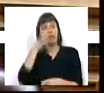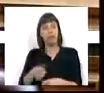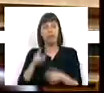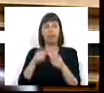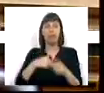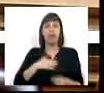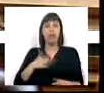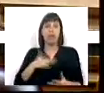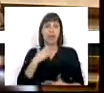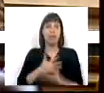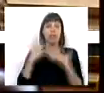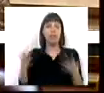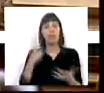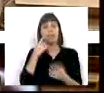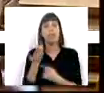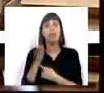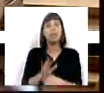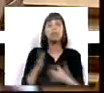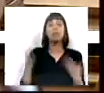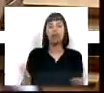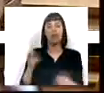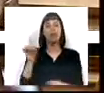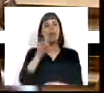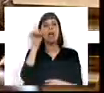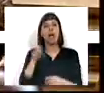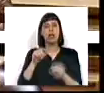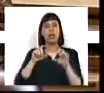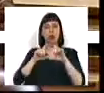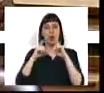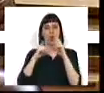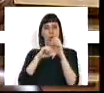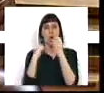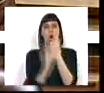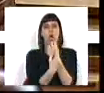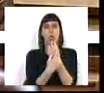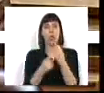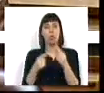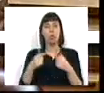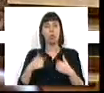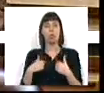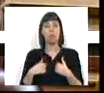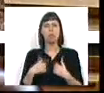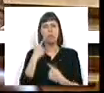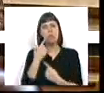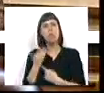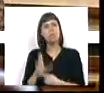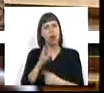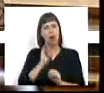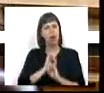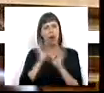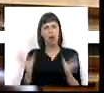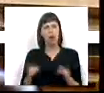dessas multinacionais. Veja-se, por exemplo, a questão da rotulagem, que para nós é bem